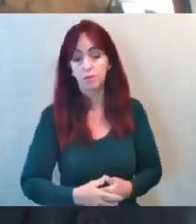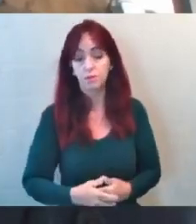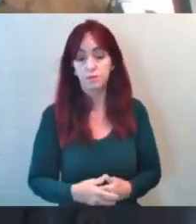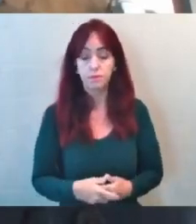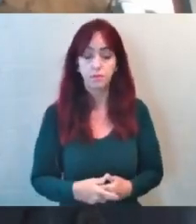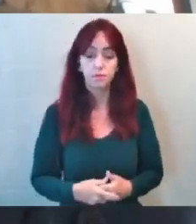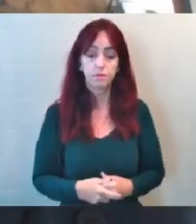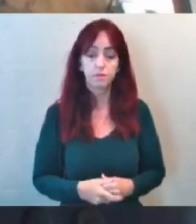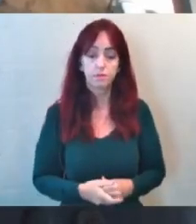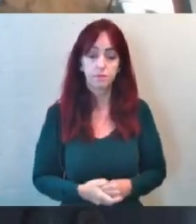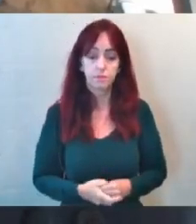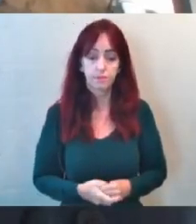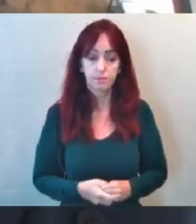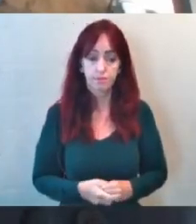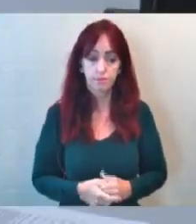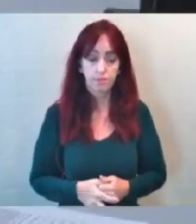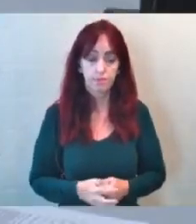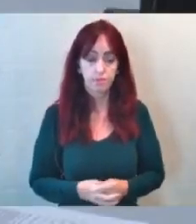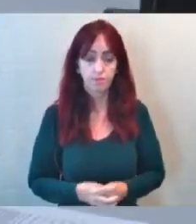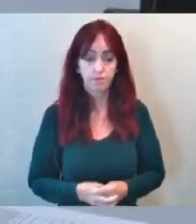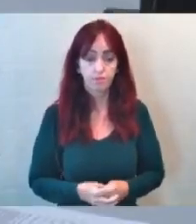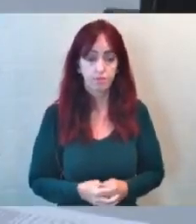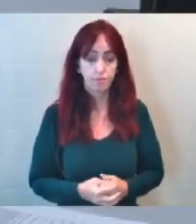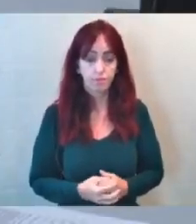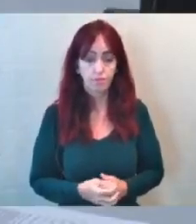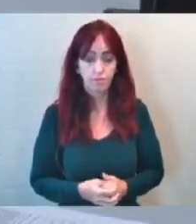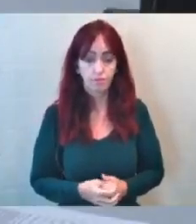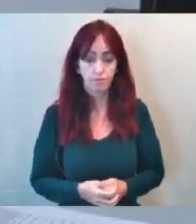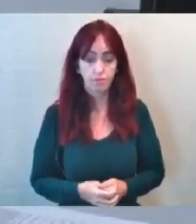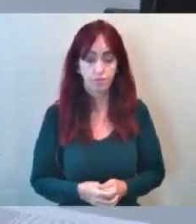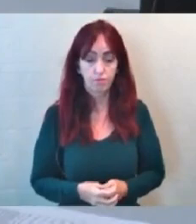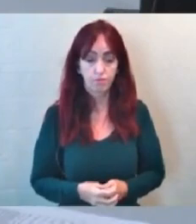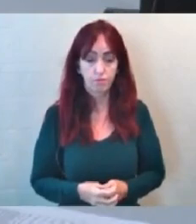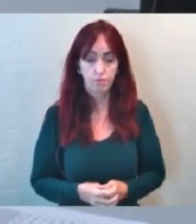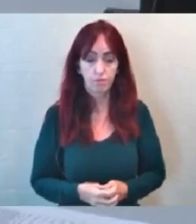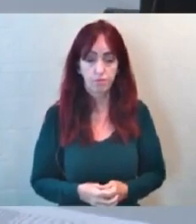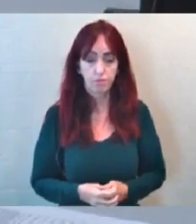viagem. Fala de novo, favor, que está falhando.